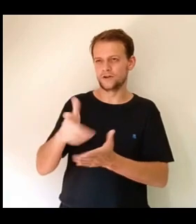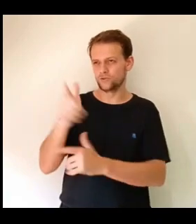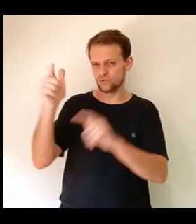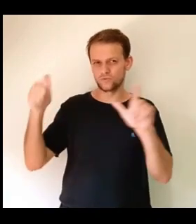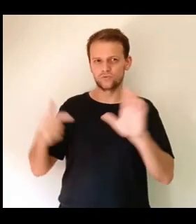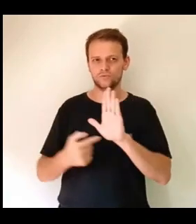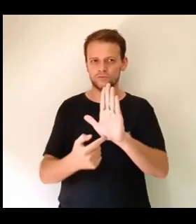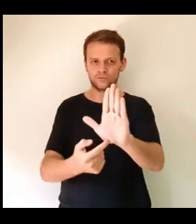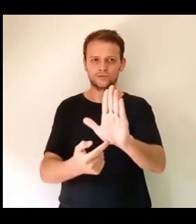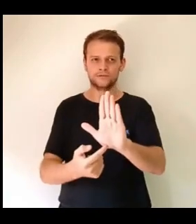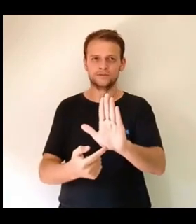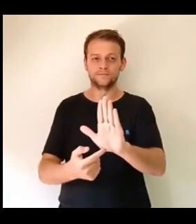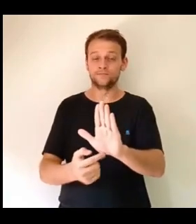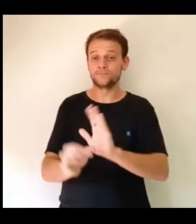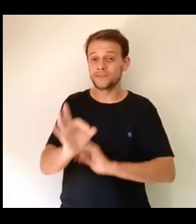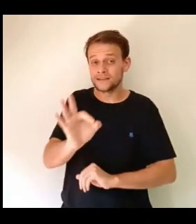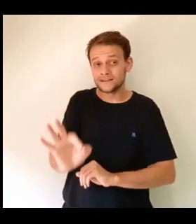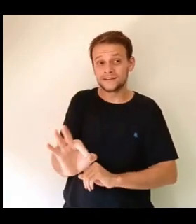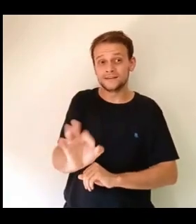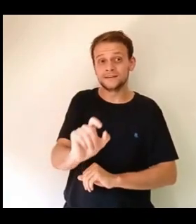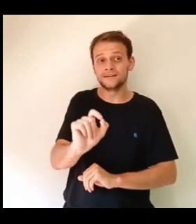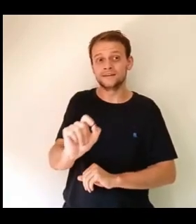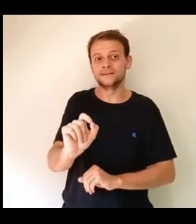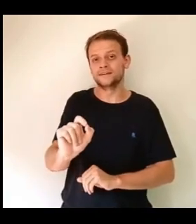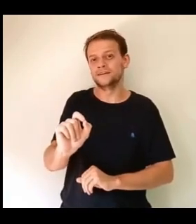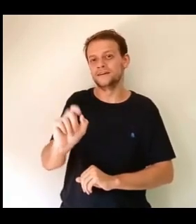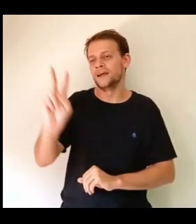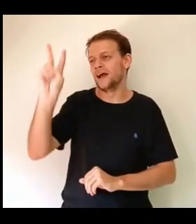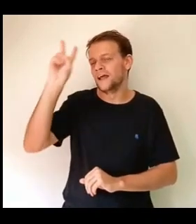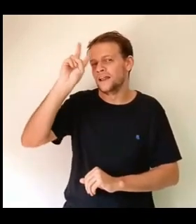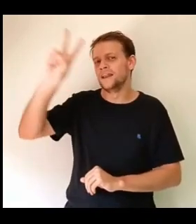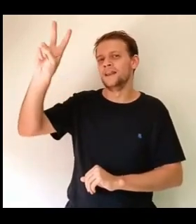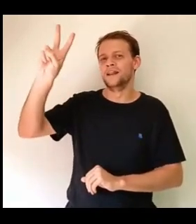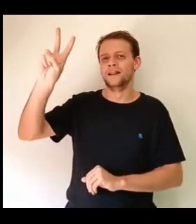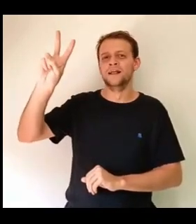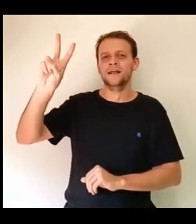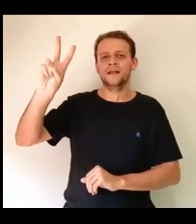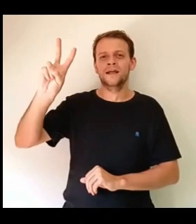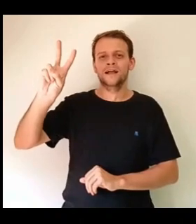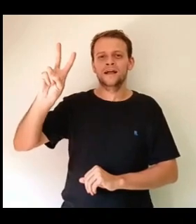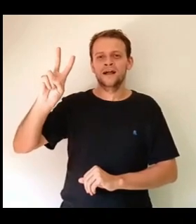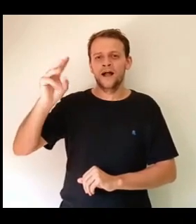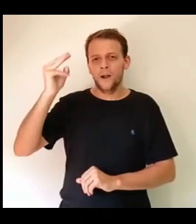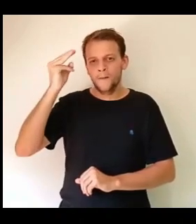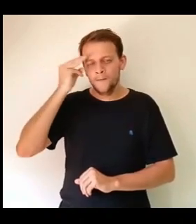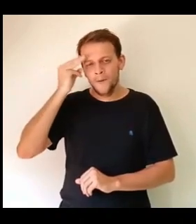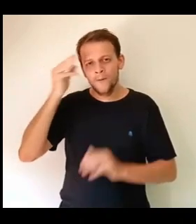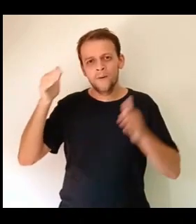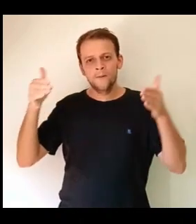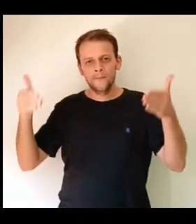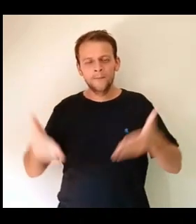escaneando aquelas outras que eu já mostrei. E eu tenho exatamente essa memória aqui